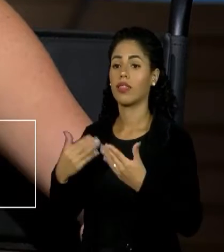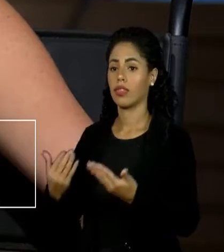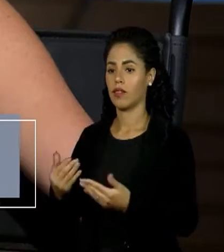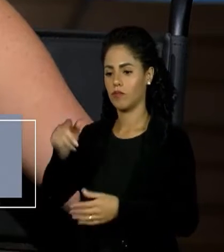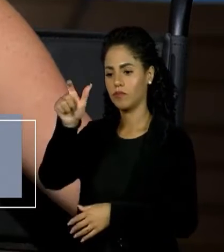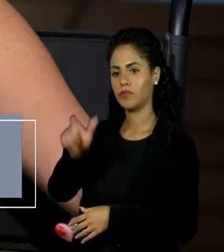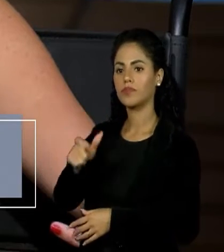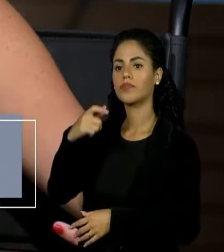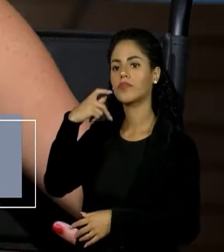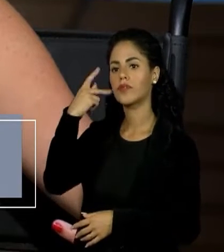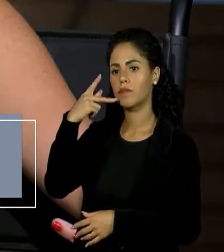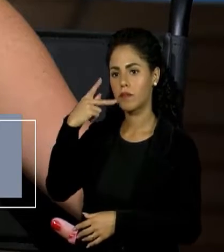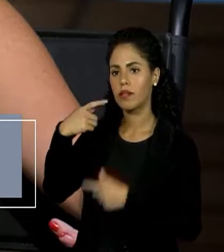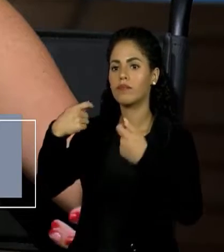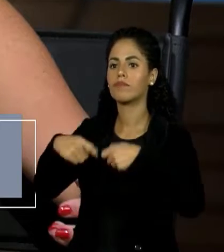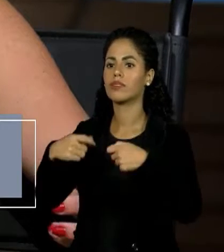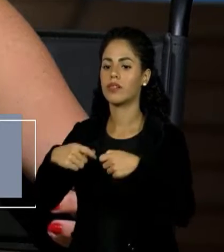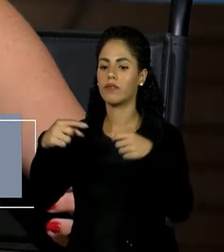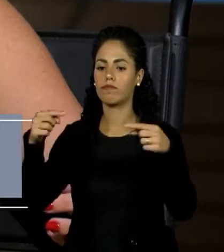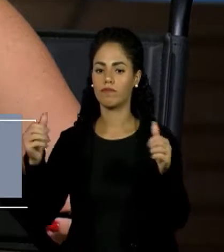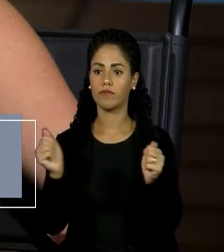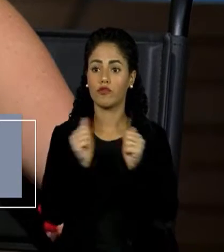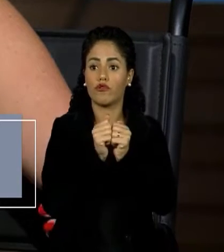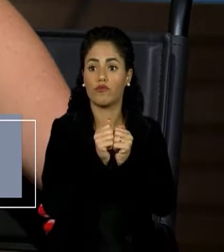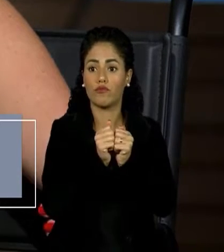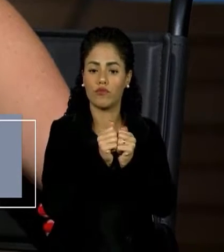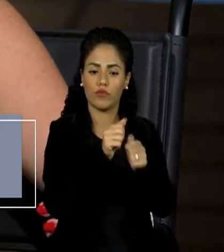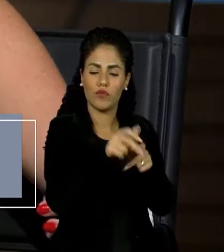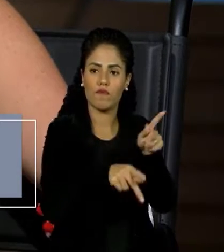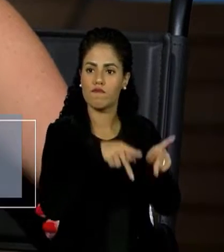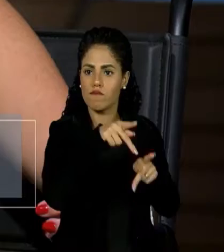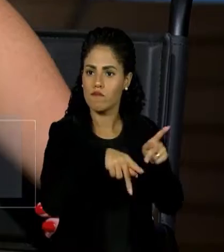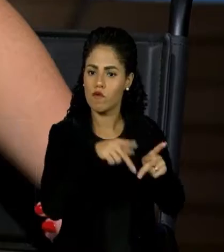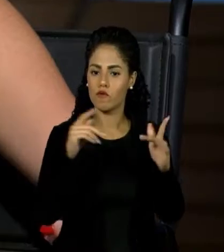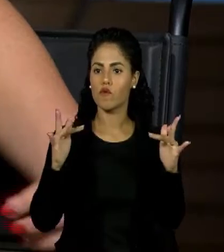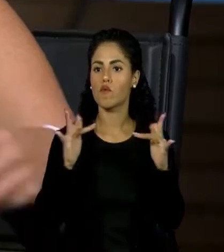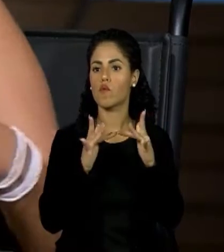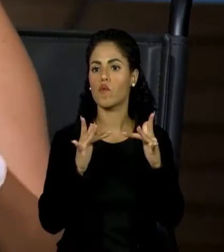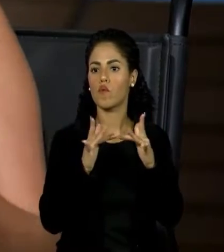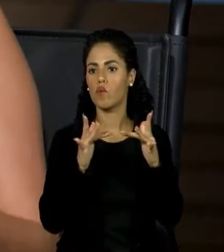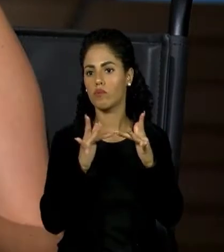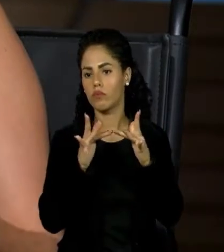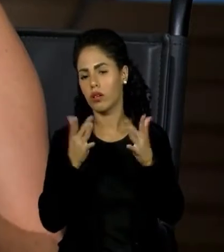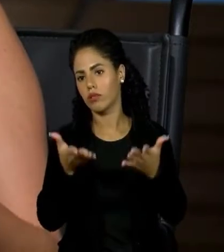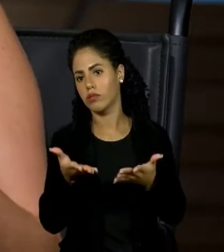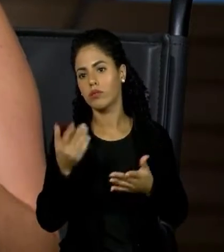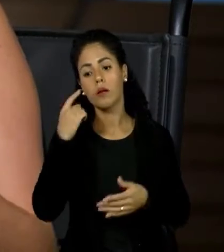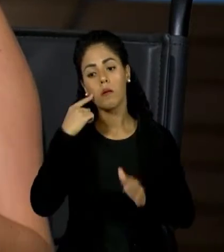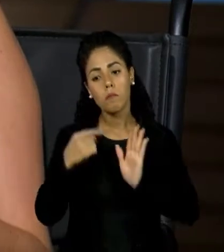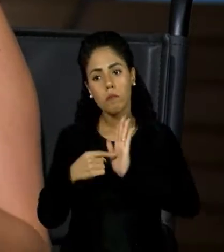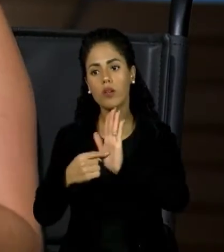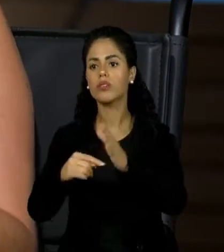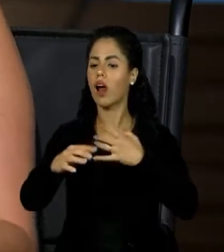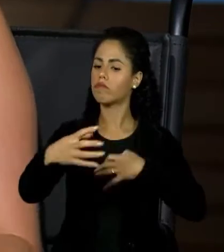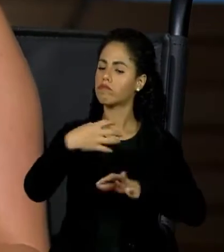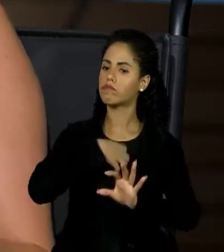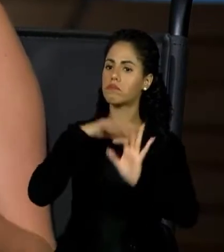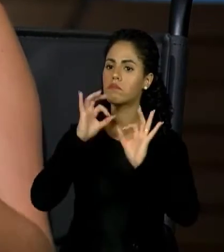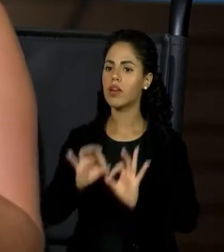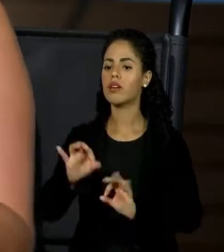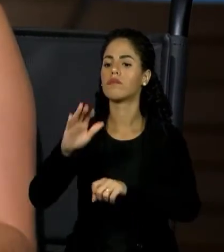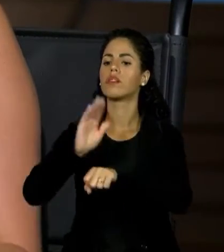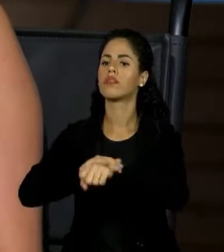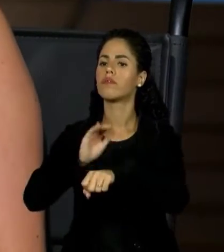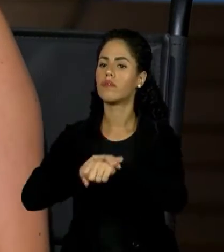viver mais próximo do seu eleitorado, né? E sendo mais, digamos assim, responsivo, mostrando mais o que de fato ele está